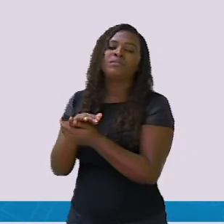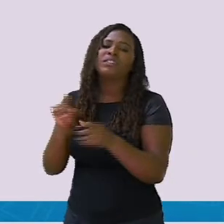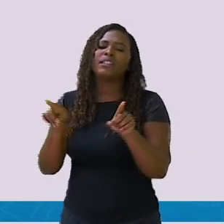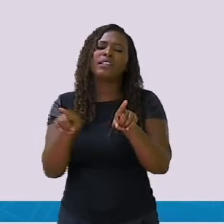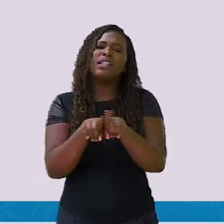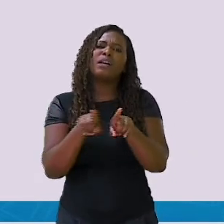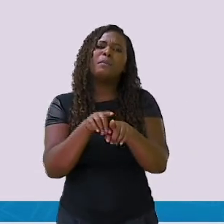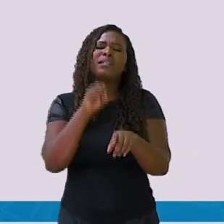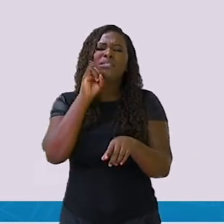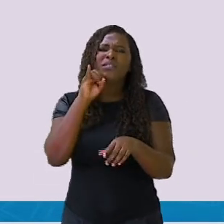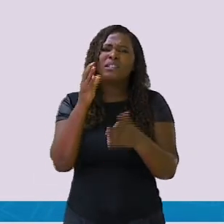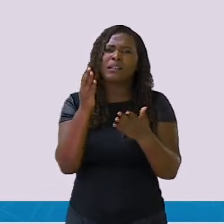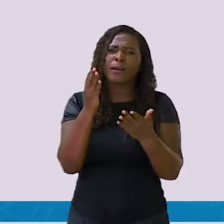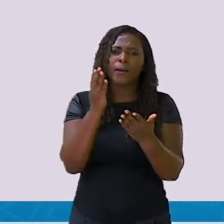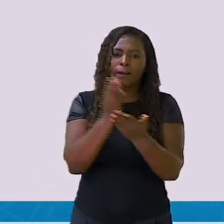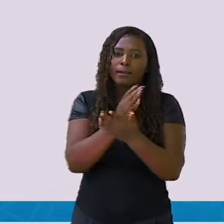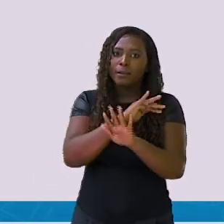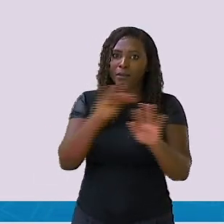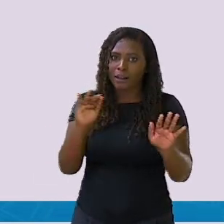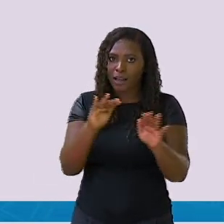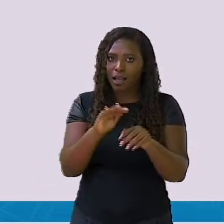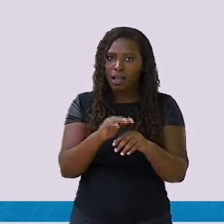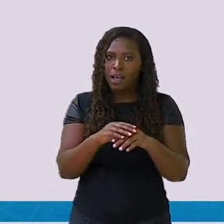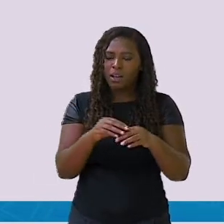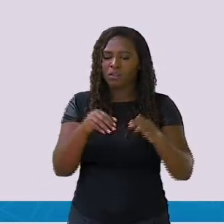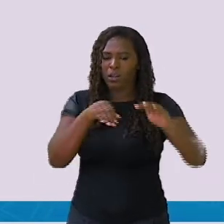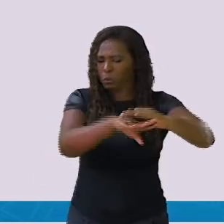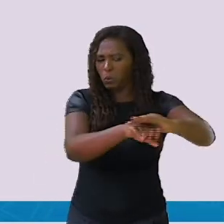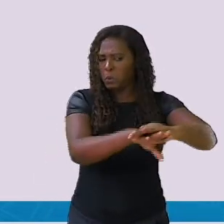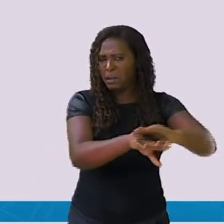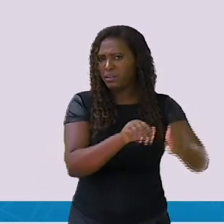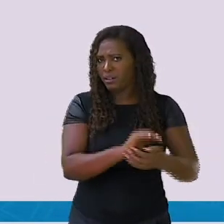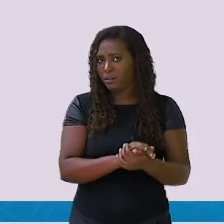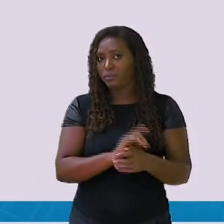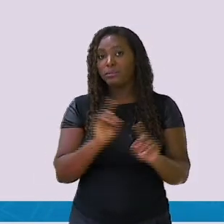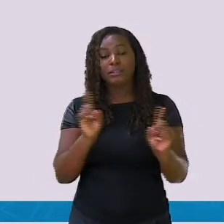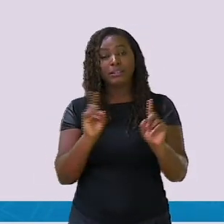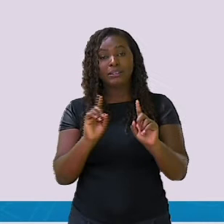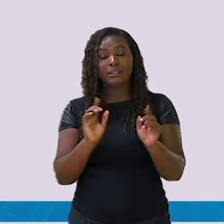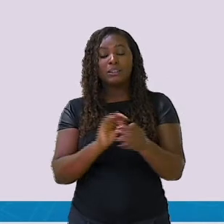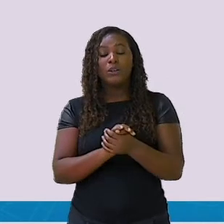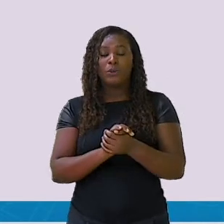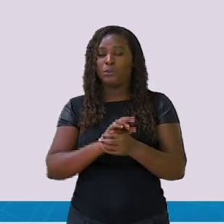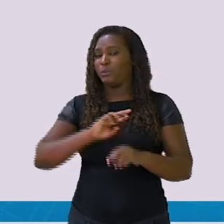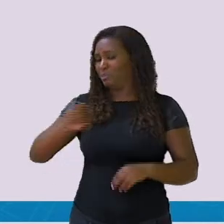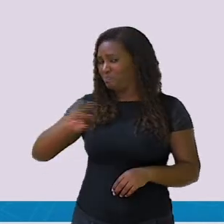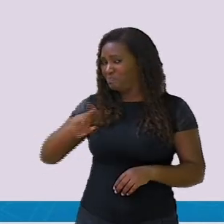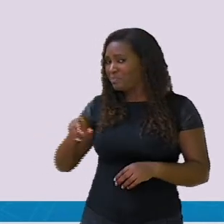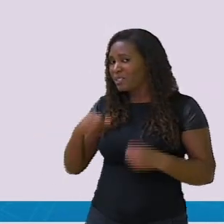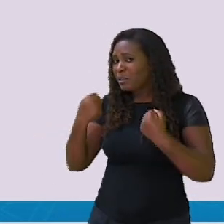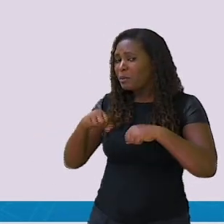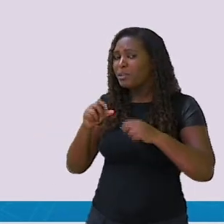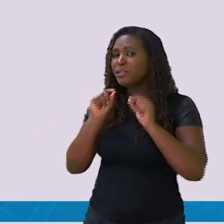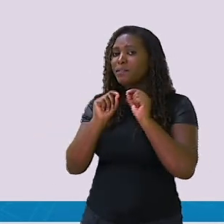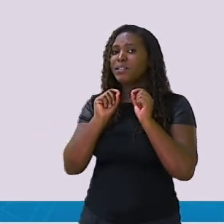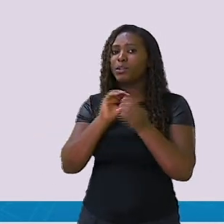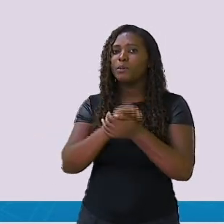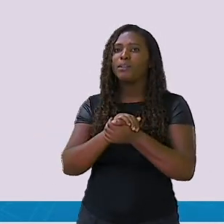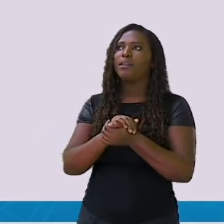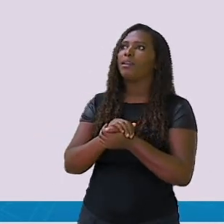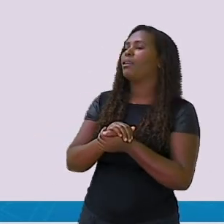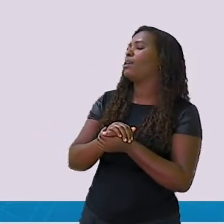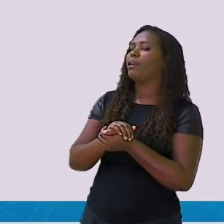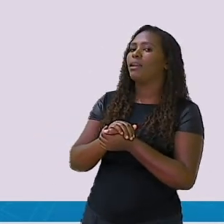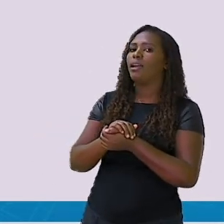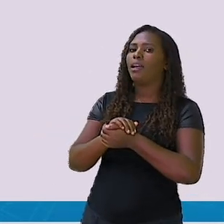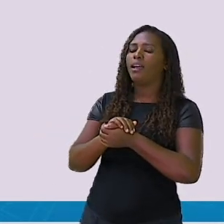mental em um lugar que você possa ver. Isso ajuda a fixar o conteúdo. Então, se você está estudando sobre matemática,